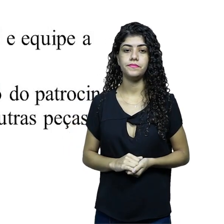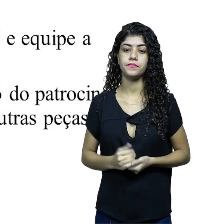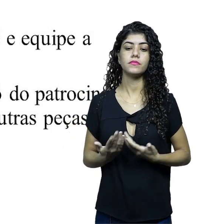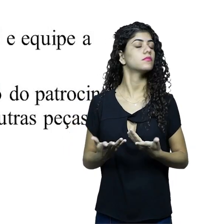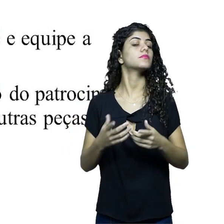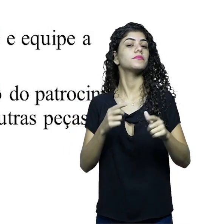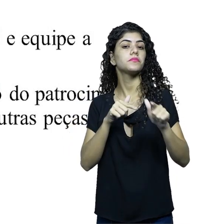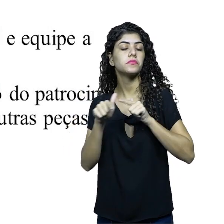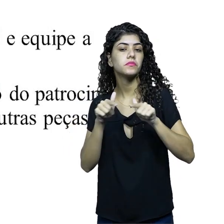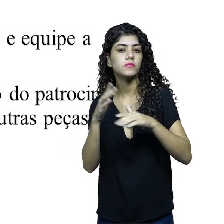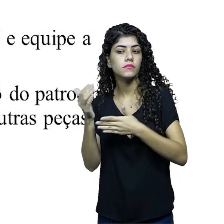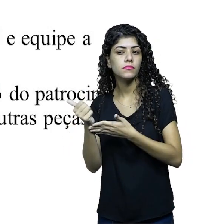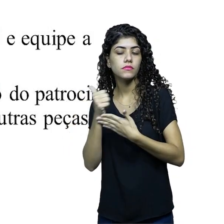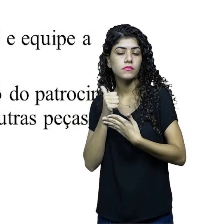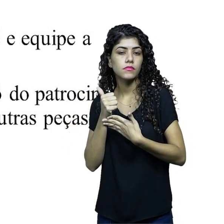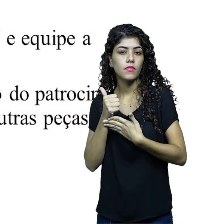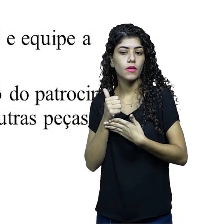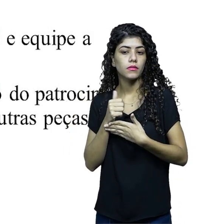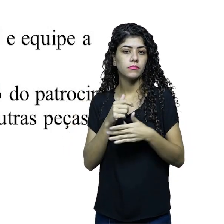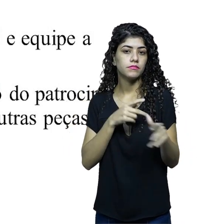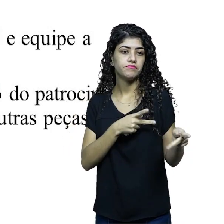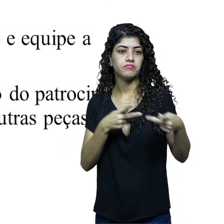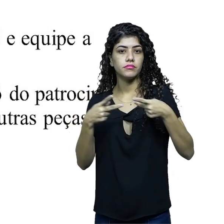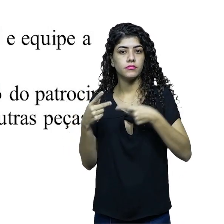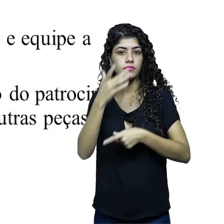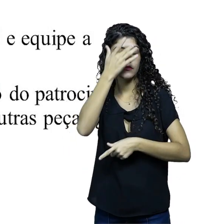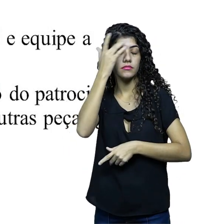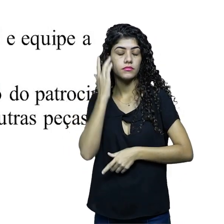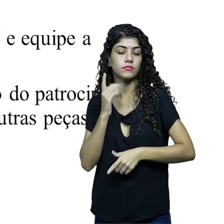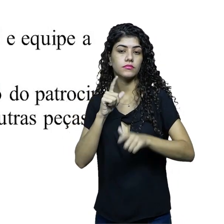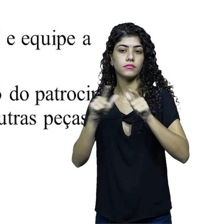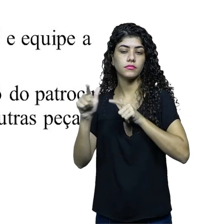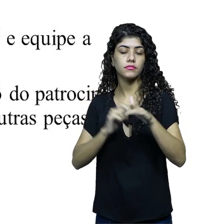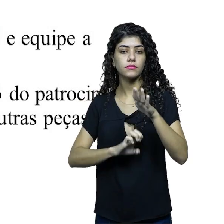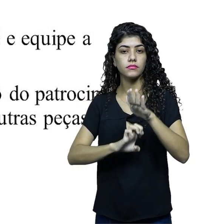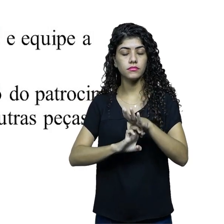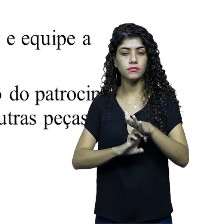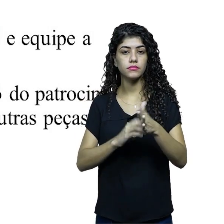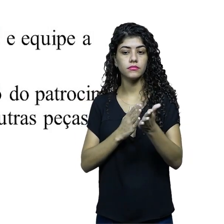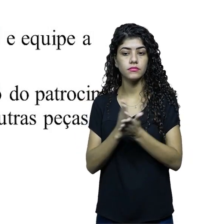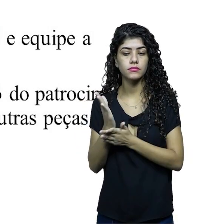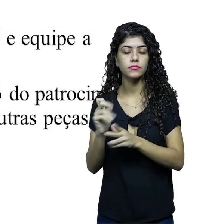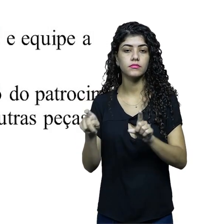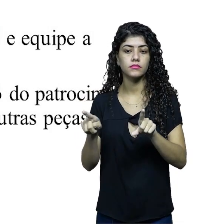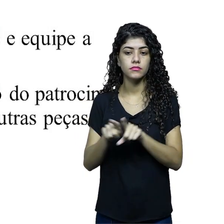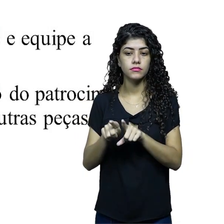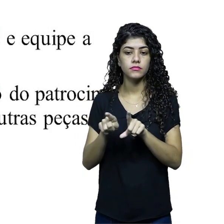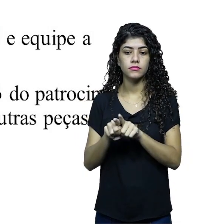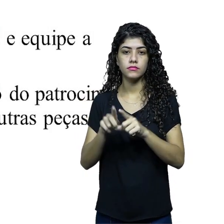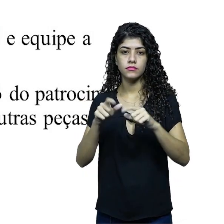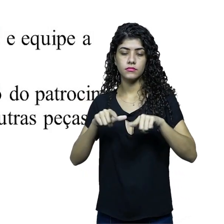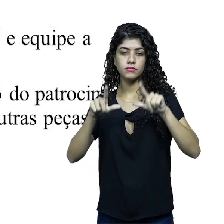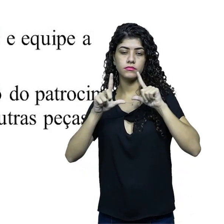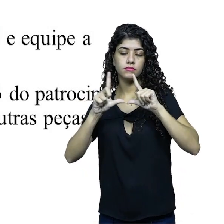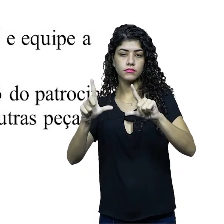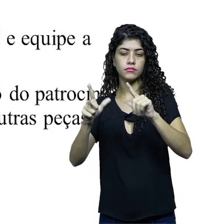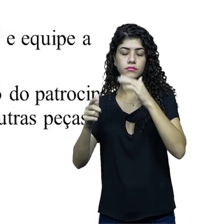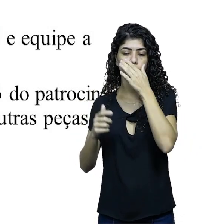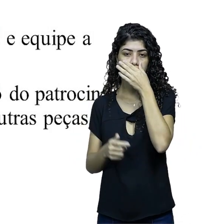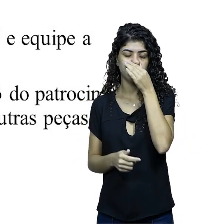de cartelas com a logo do patrocinador, visita do elenco e equipe à empresa, inserção da logo do patrocinador